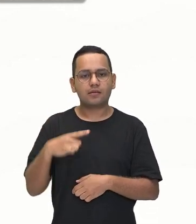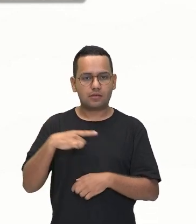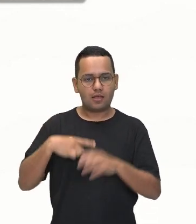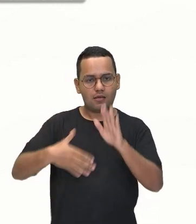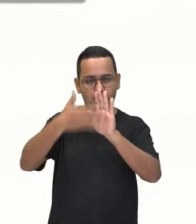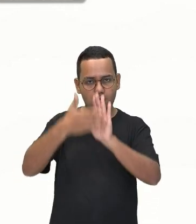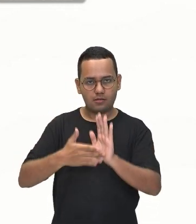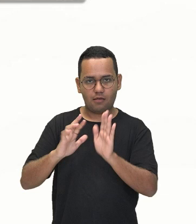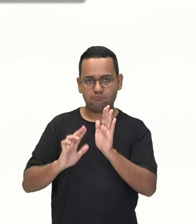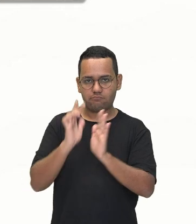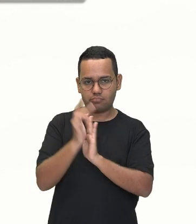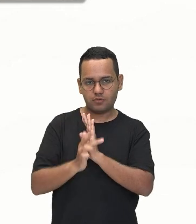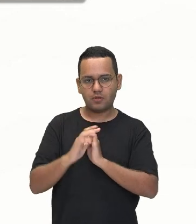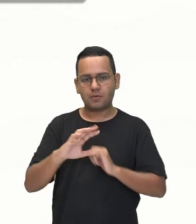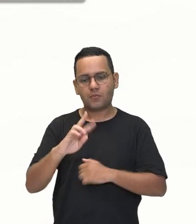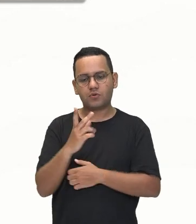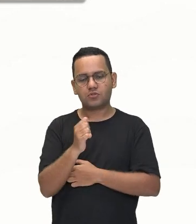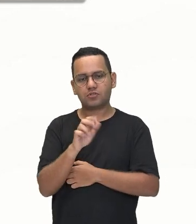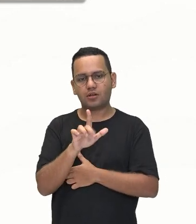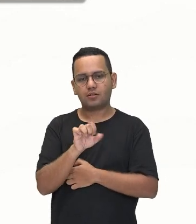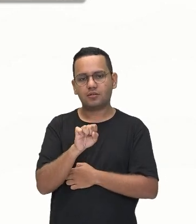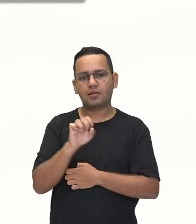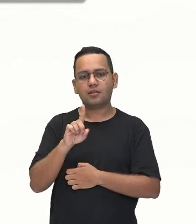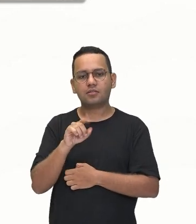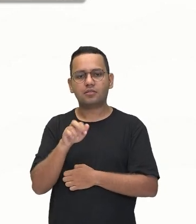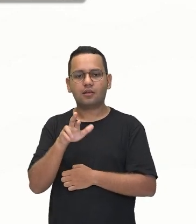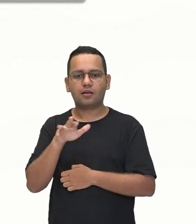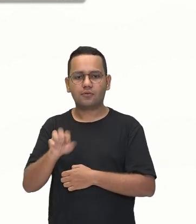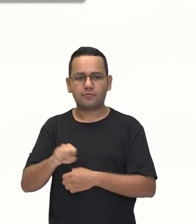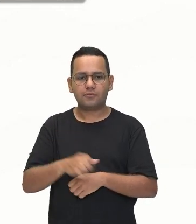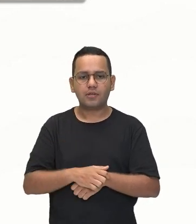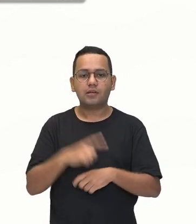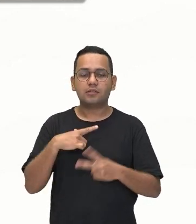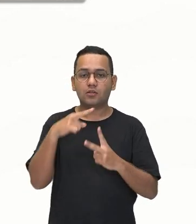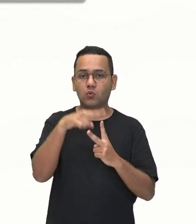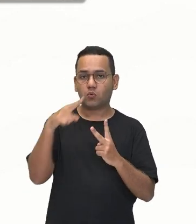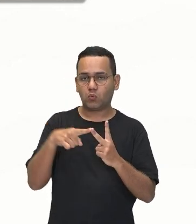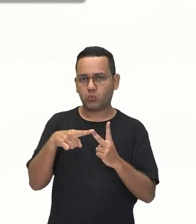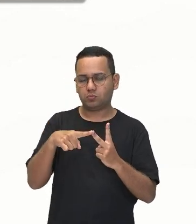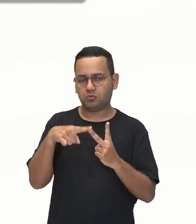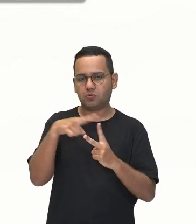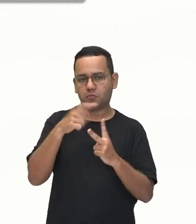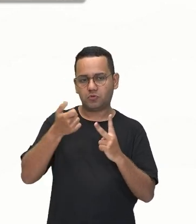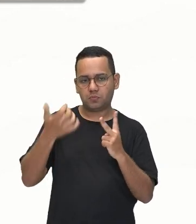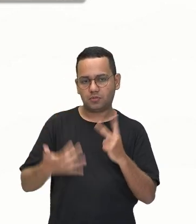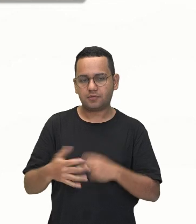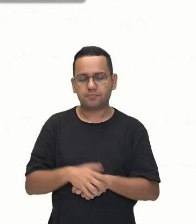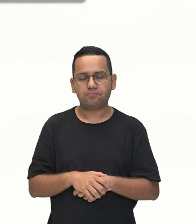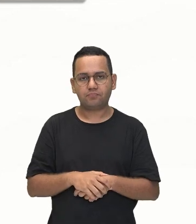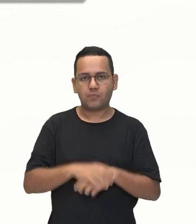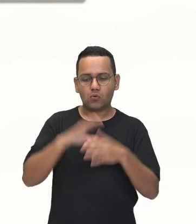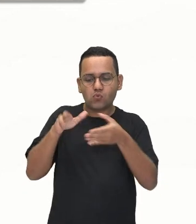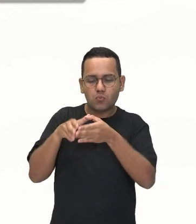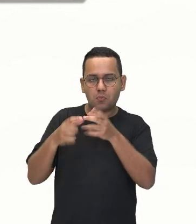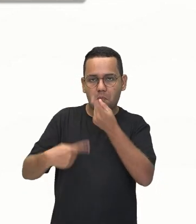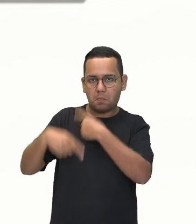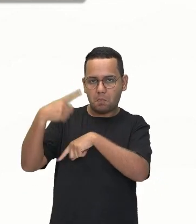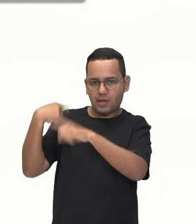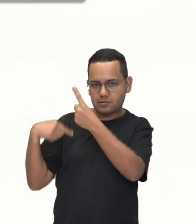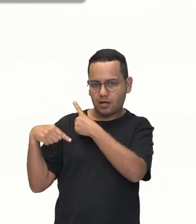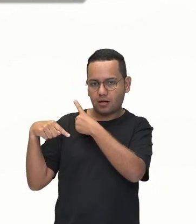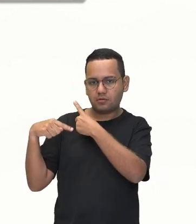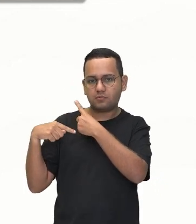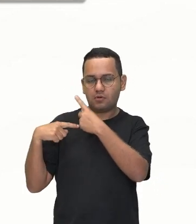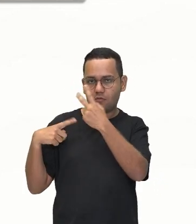por Charles Darwin e se apoia em dois pilares, a ancestralidade comum e a seleção